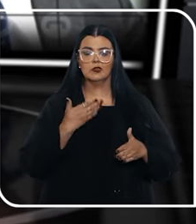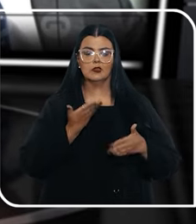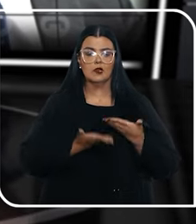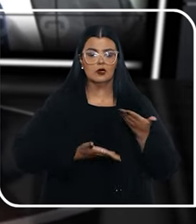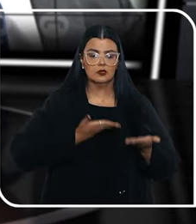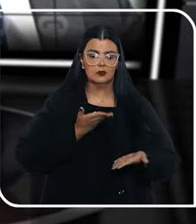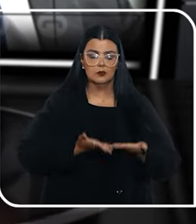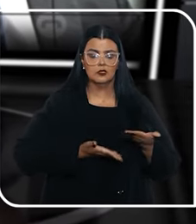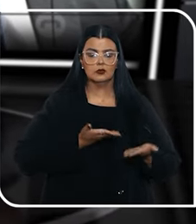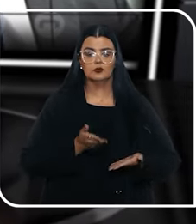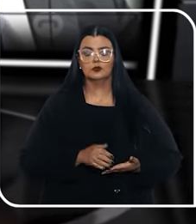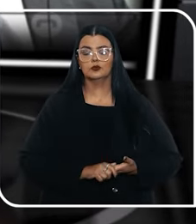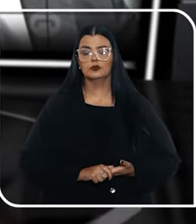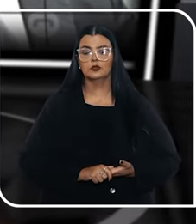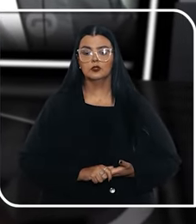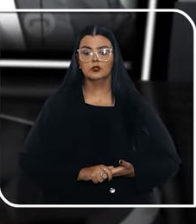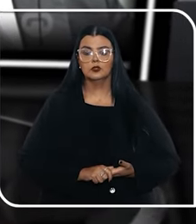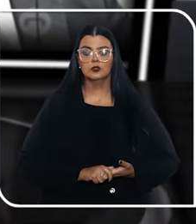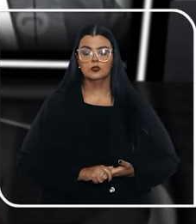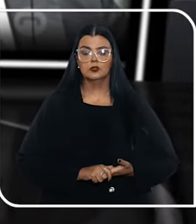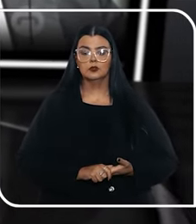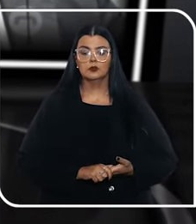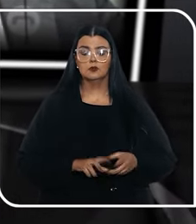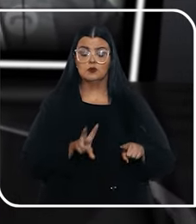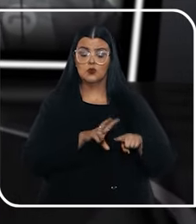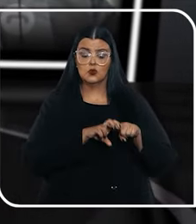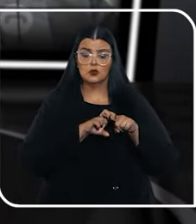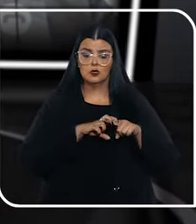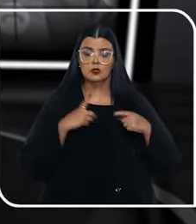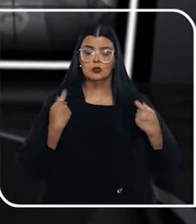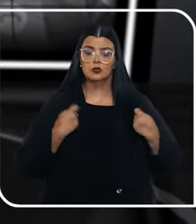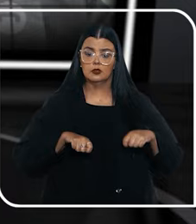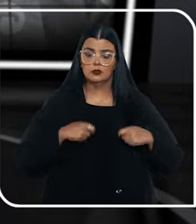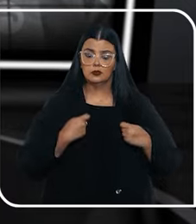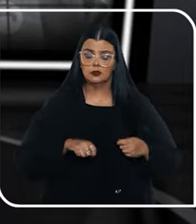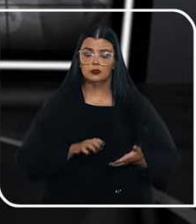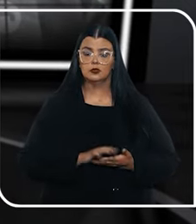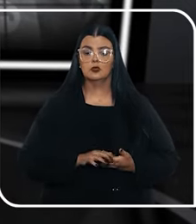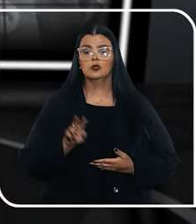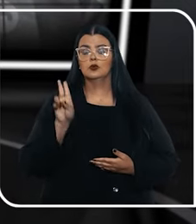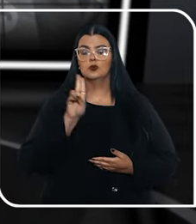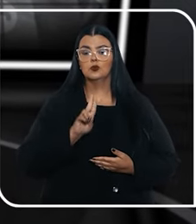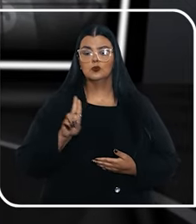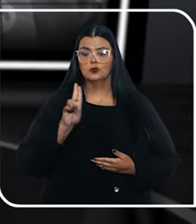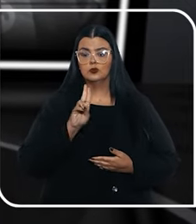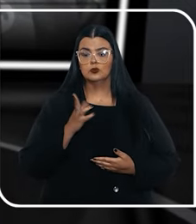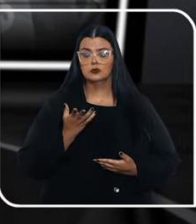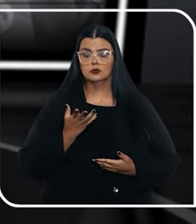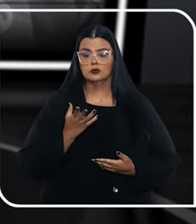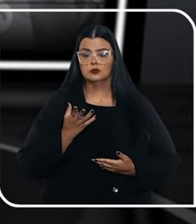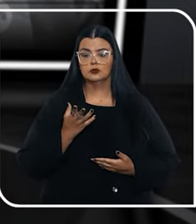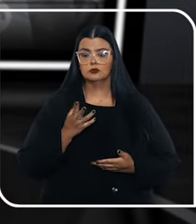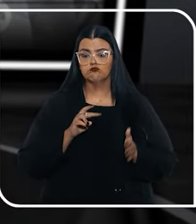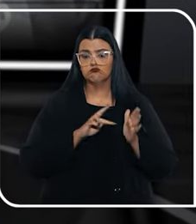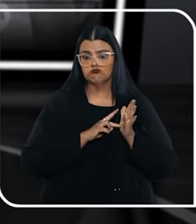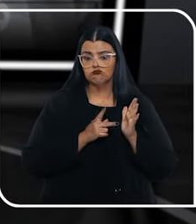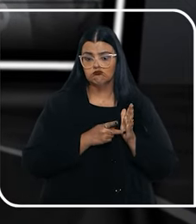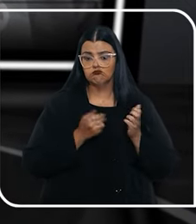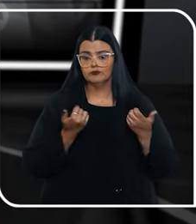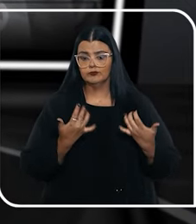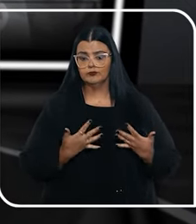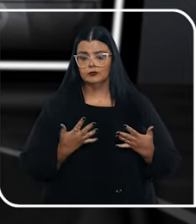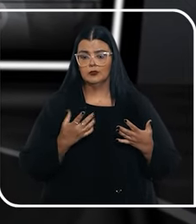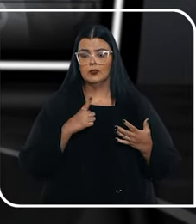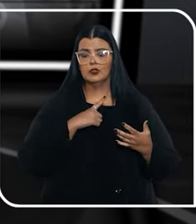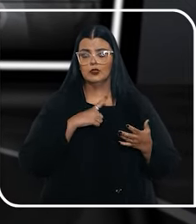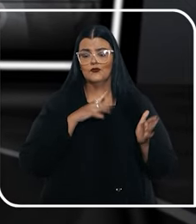hoje. E foi justamente por isso que teve a necessidade de utilização de analogia, né? A